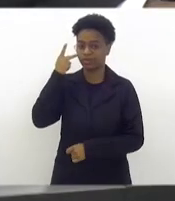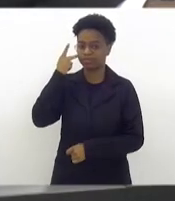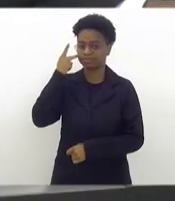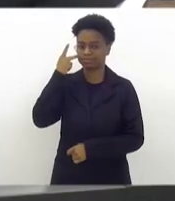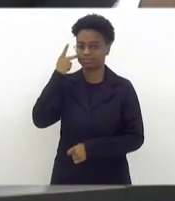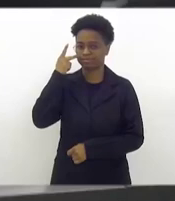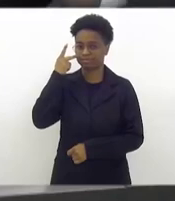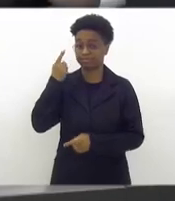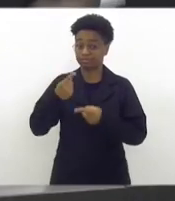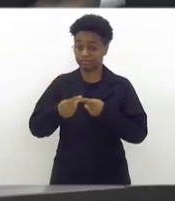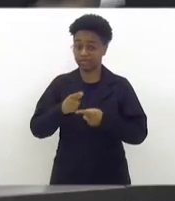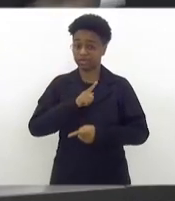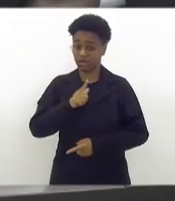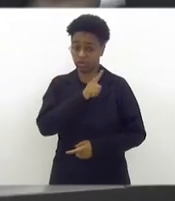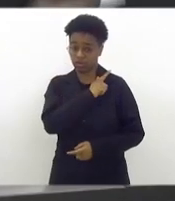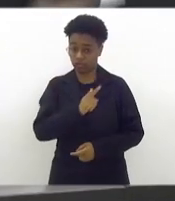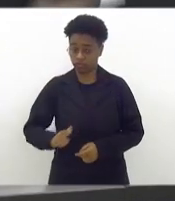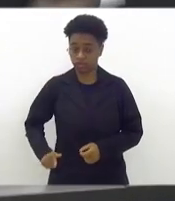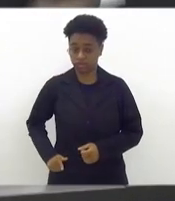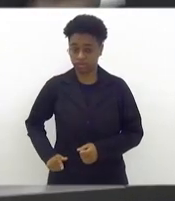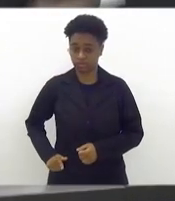é dirigido por um governador